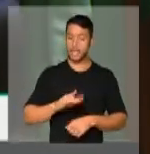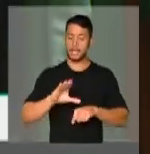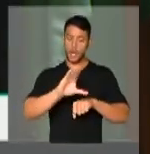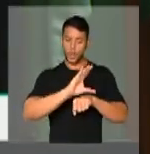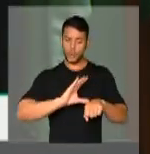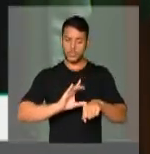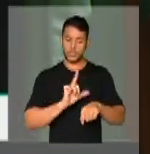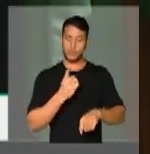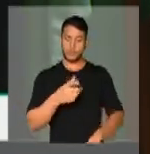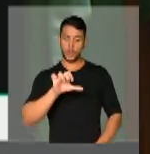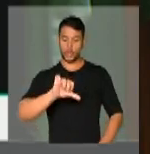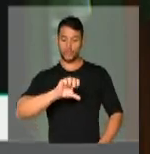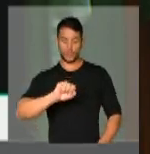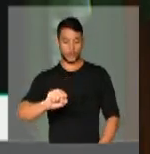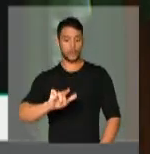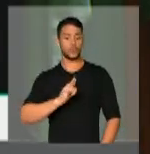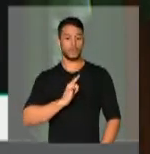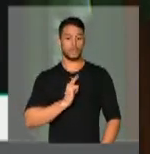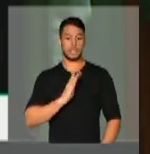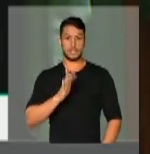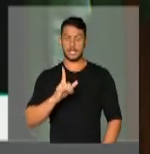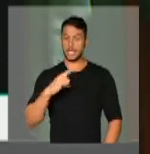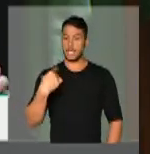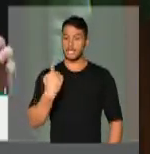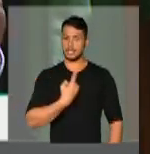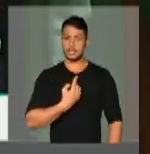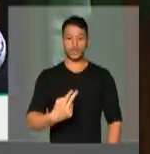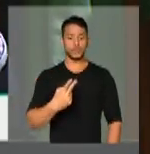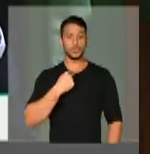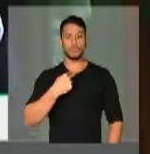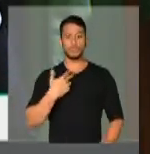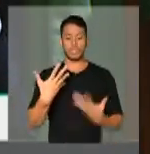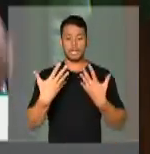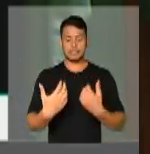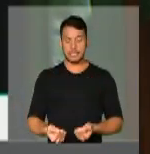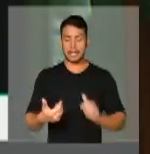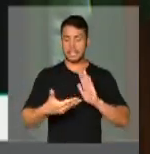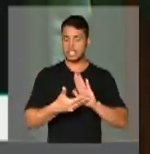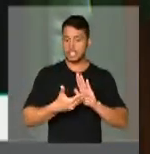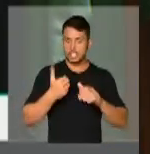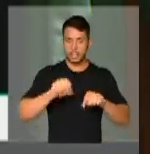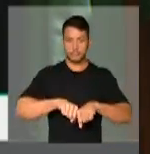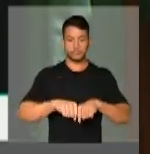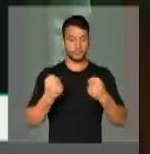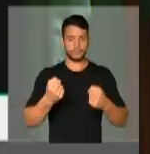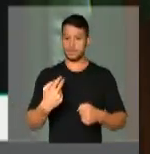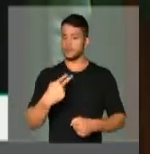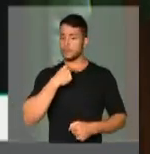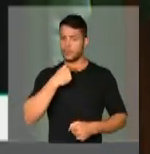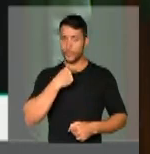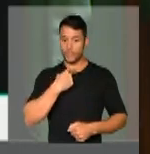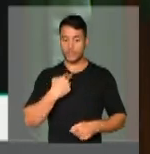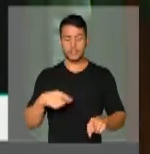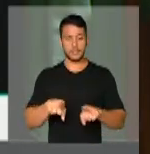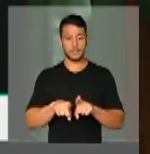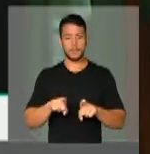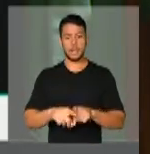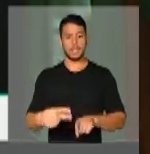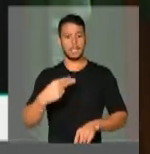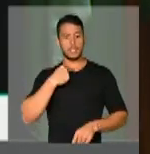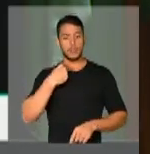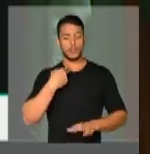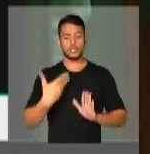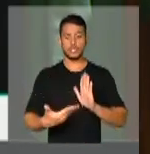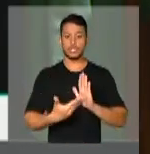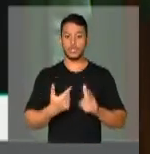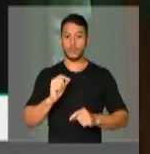de 1988. Nós não podemos permitir que ela seja rompida. Nós não podemos permitir, meu amigo